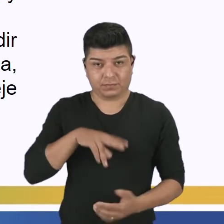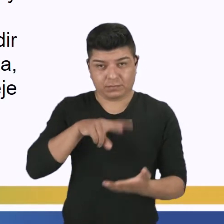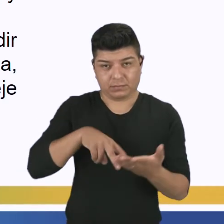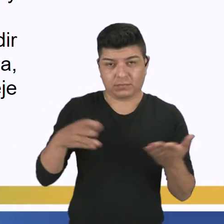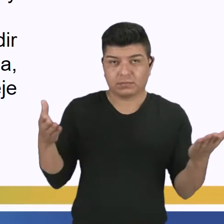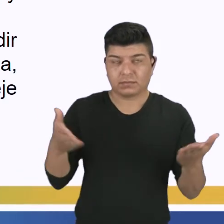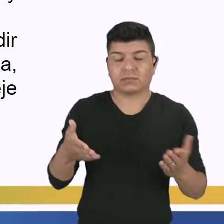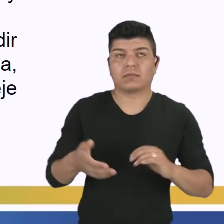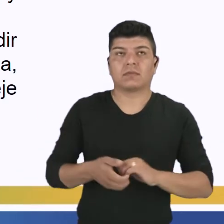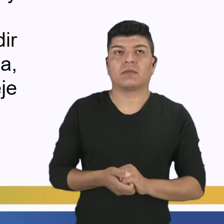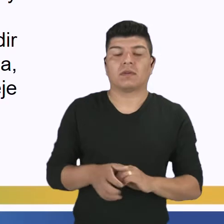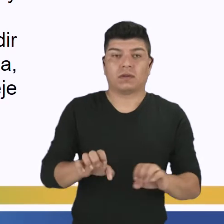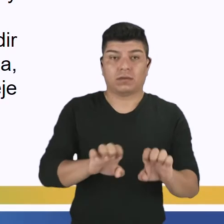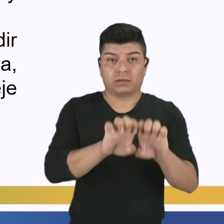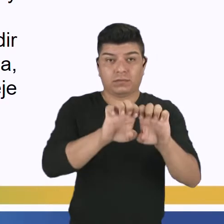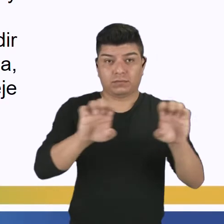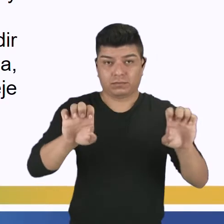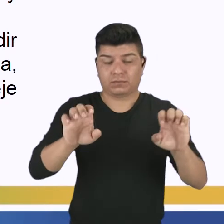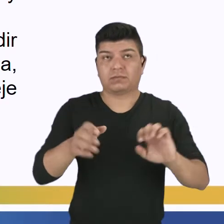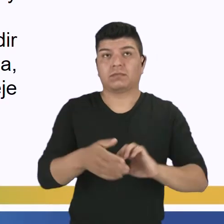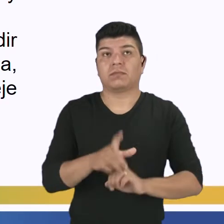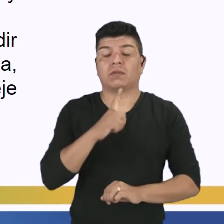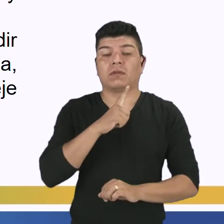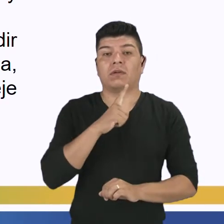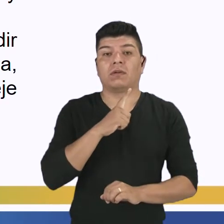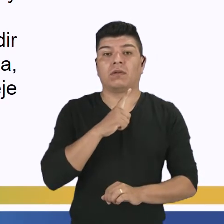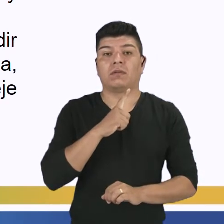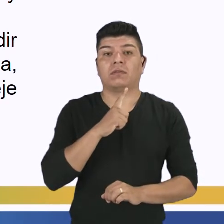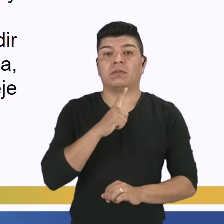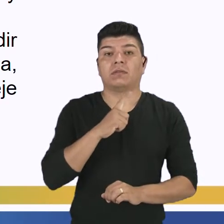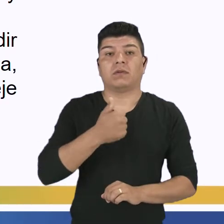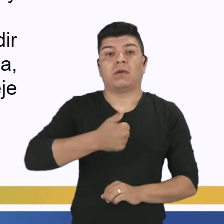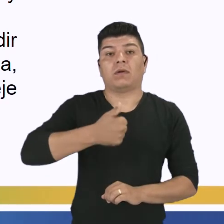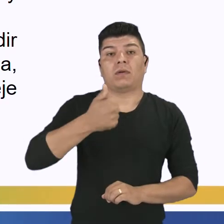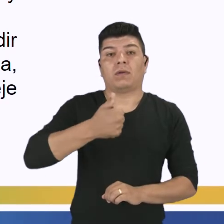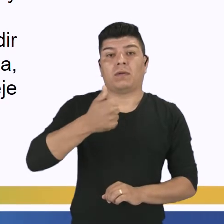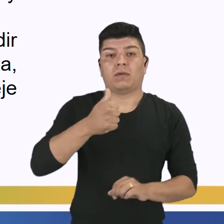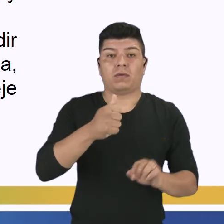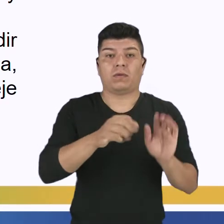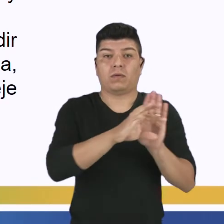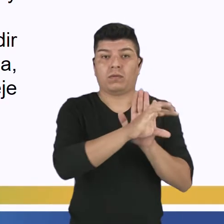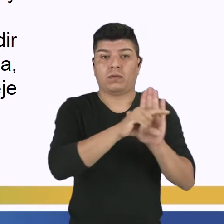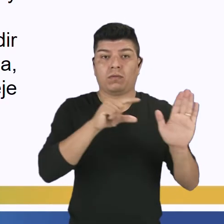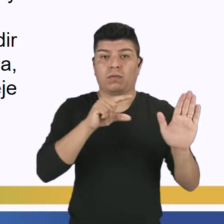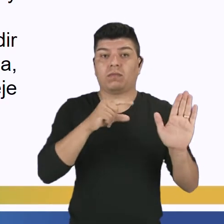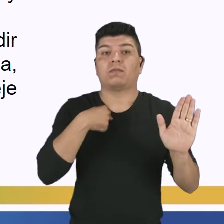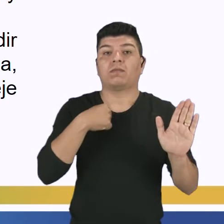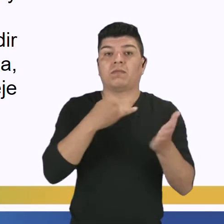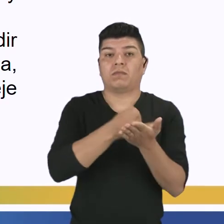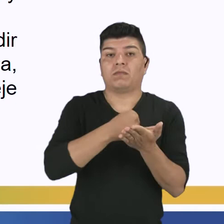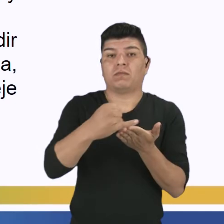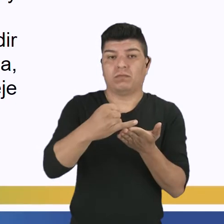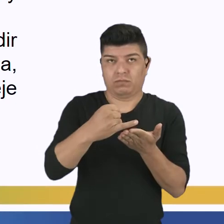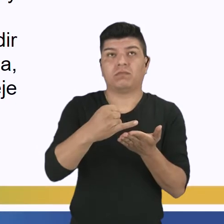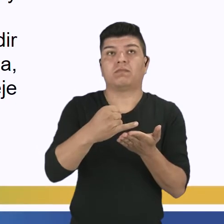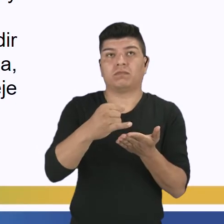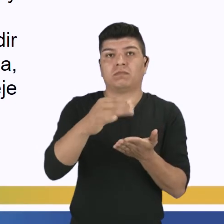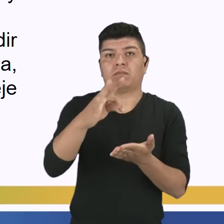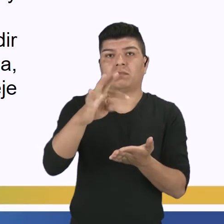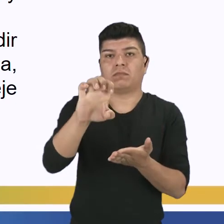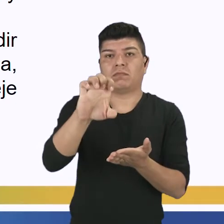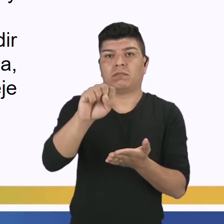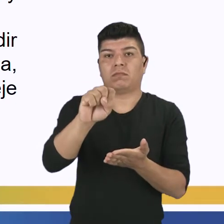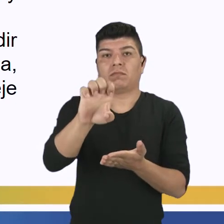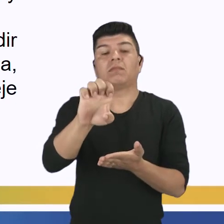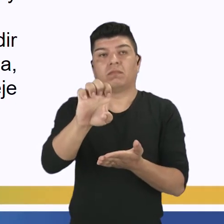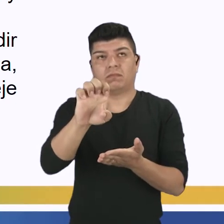Então, na estrutura, nós temos como primeiro parágrafo, vai ser a introdução à tese, tá? É o